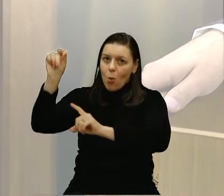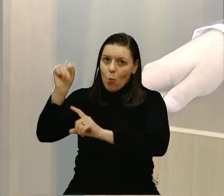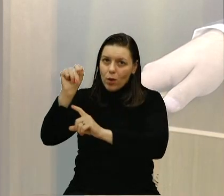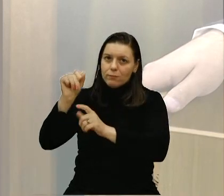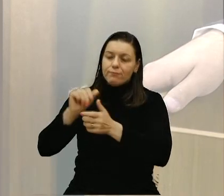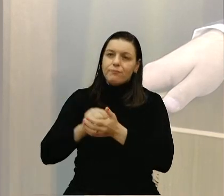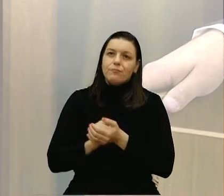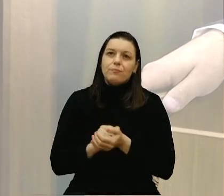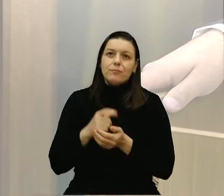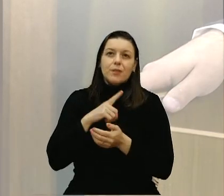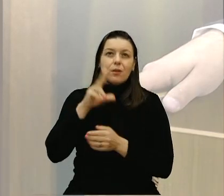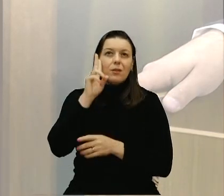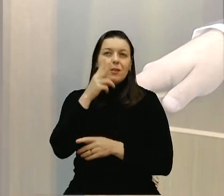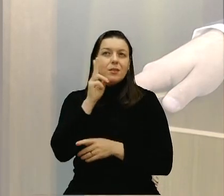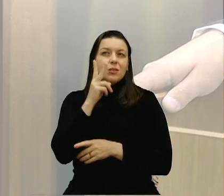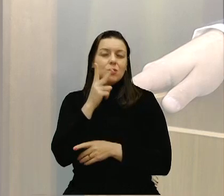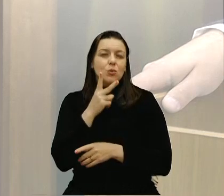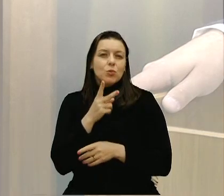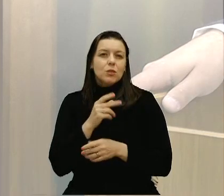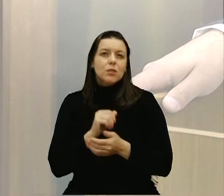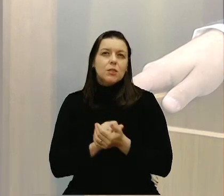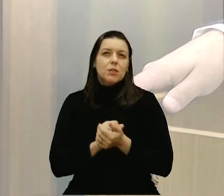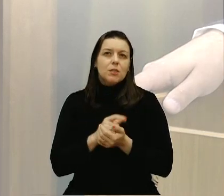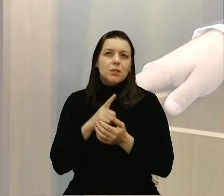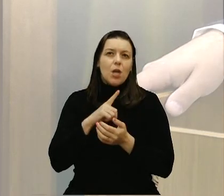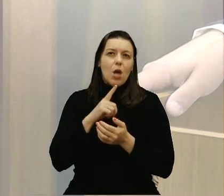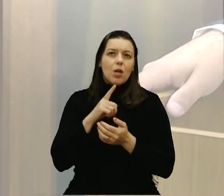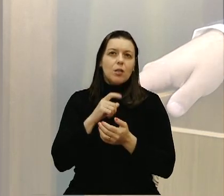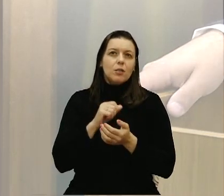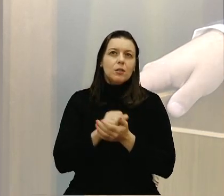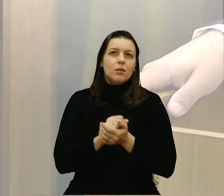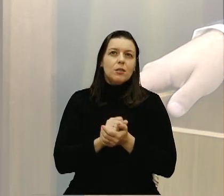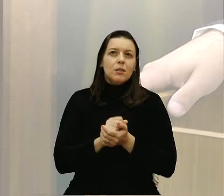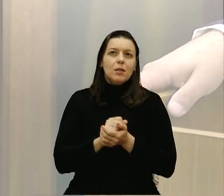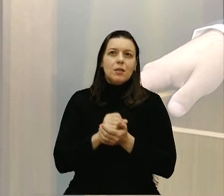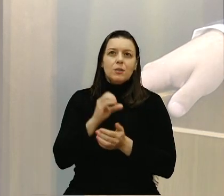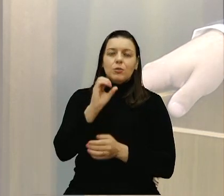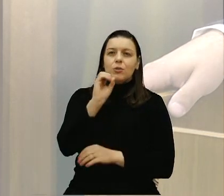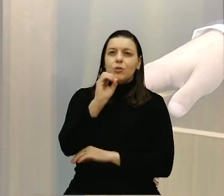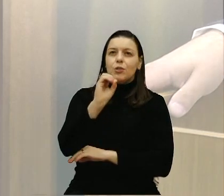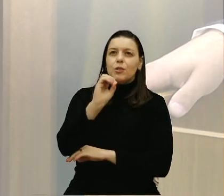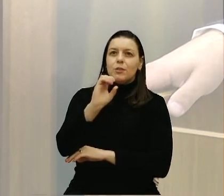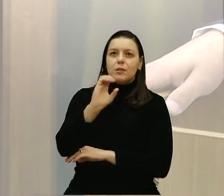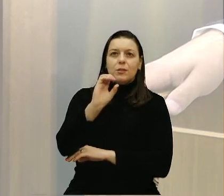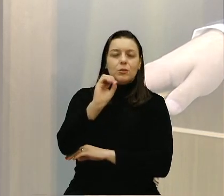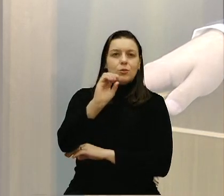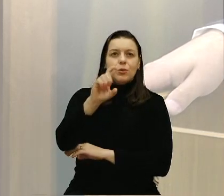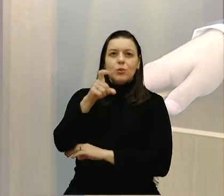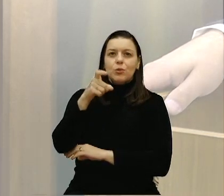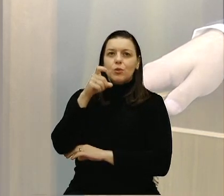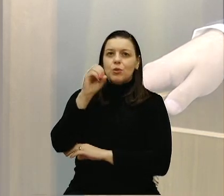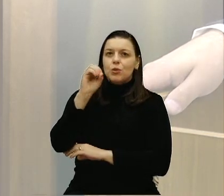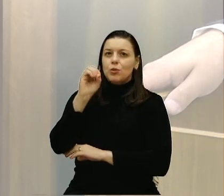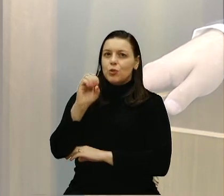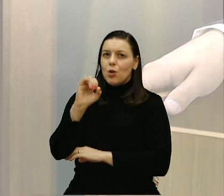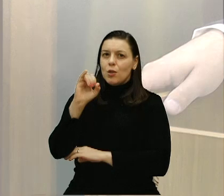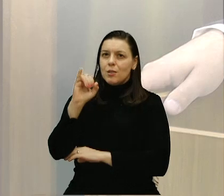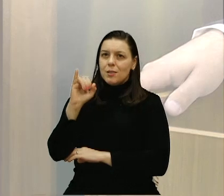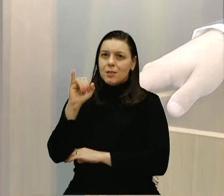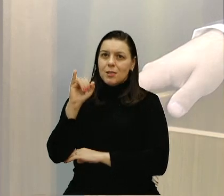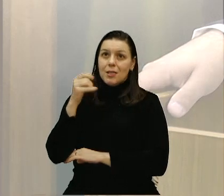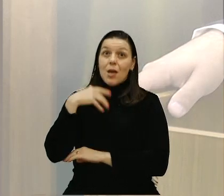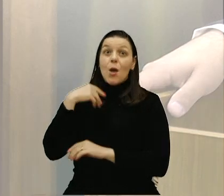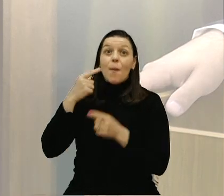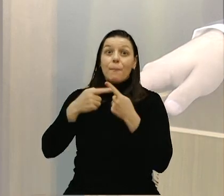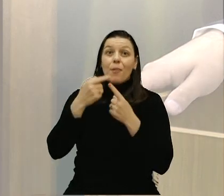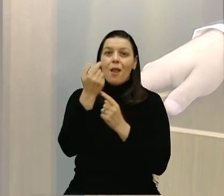naquela história e no orixá Oxóssi, né? Que o Oxóssi, quando ele entra na